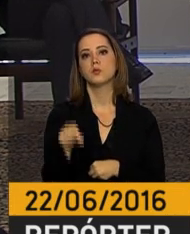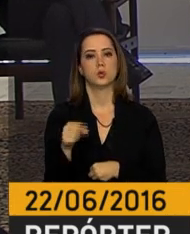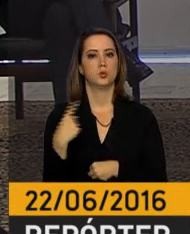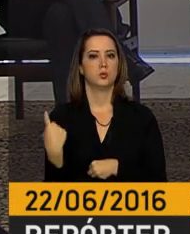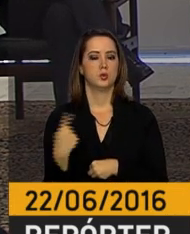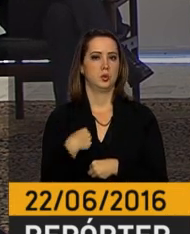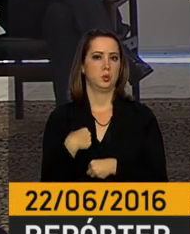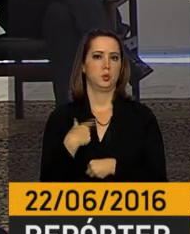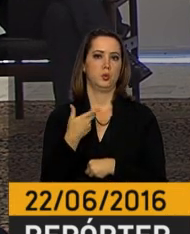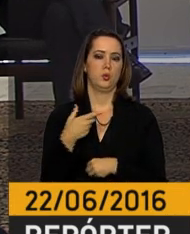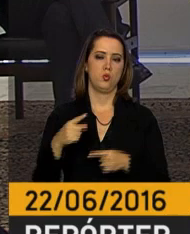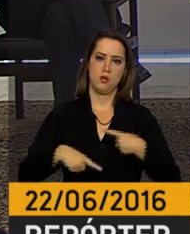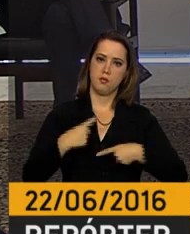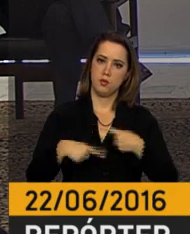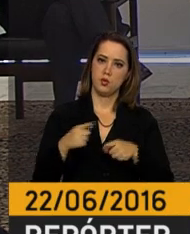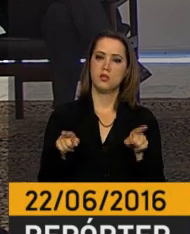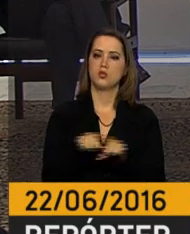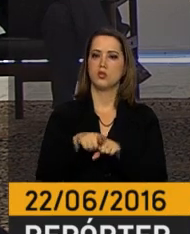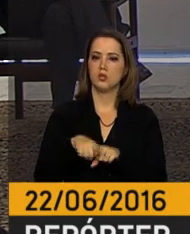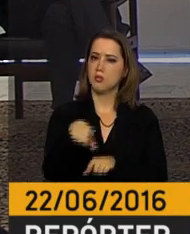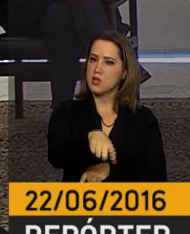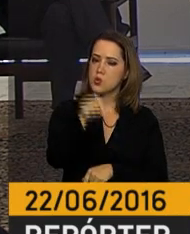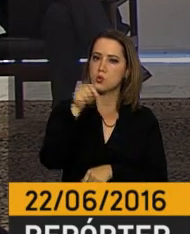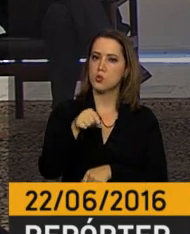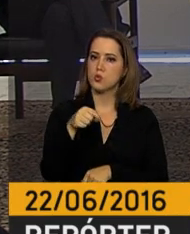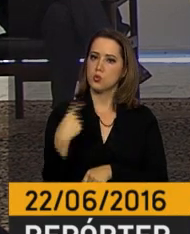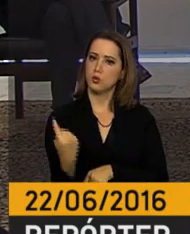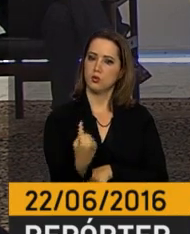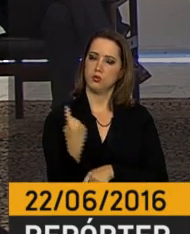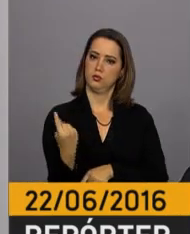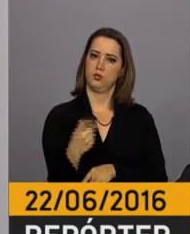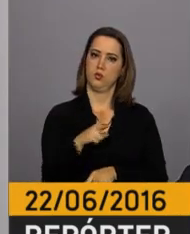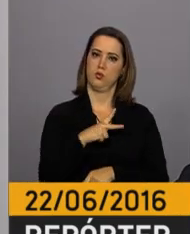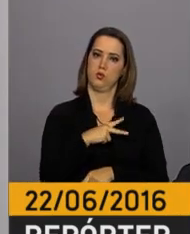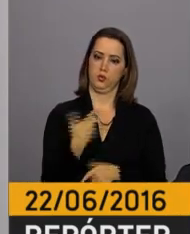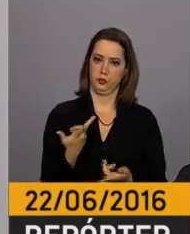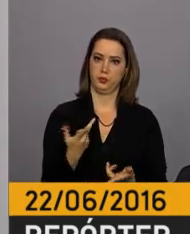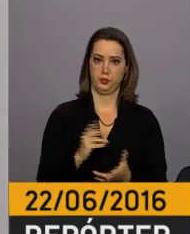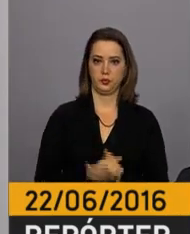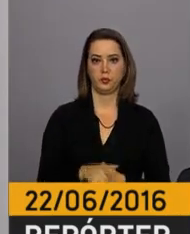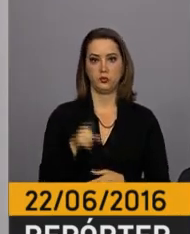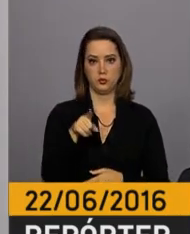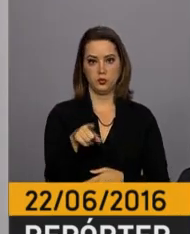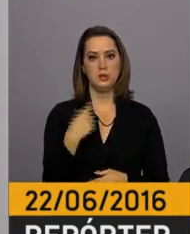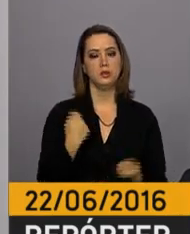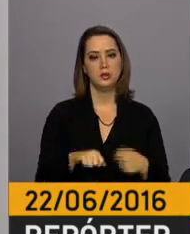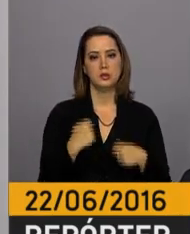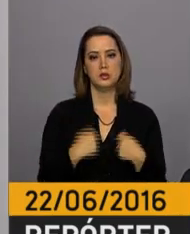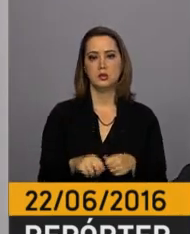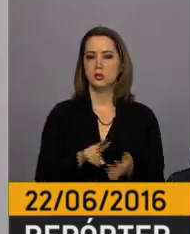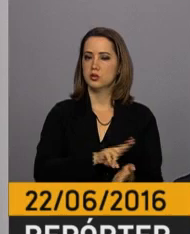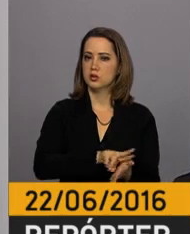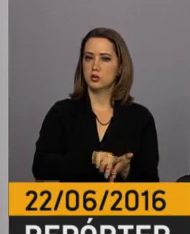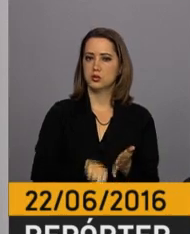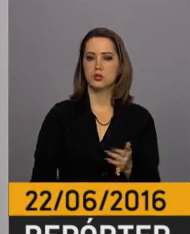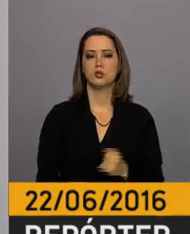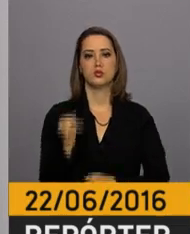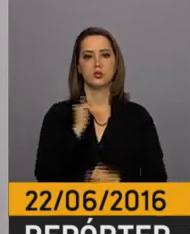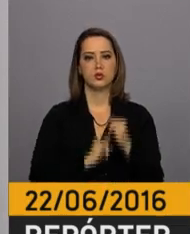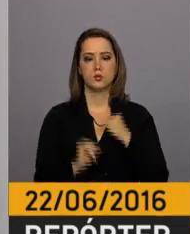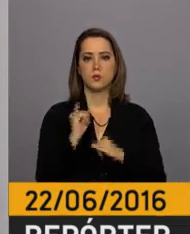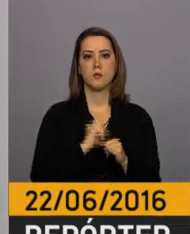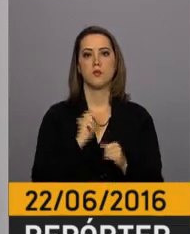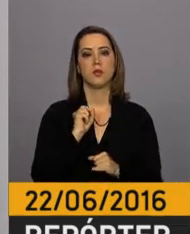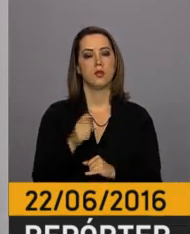individuais Vamos Construir Então se possível no futuro próximo uma Ágora de informações relevantes e oportunas primeiro